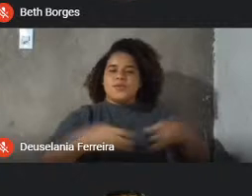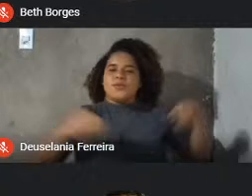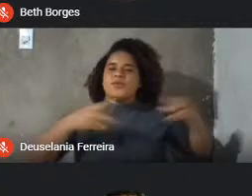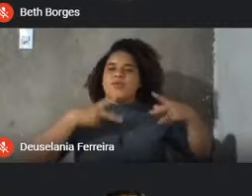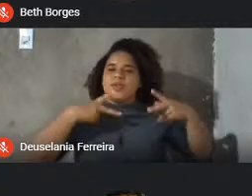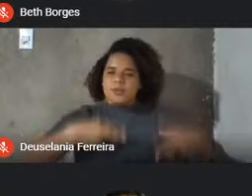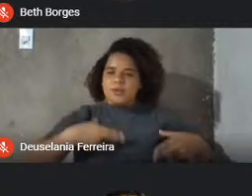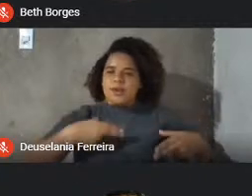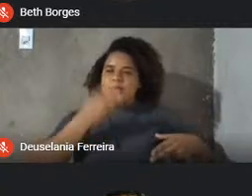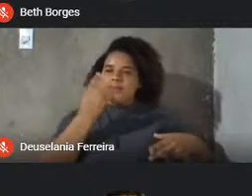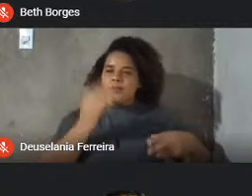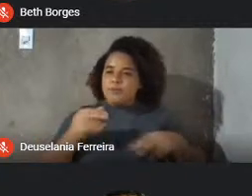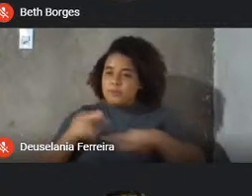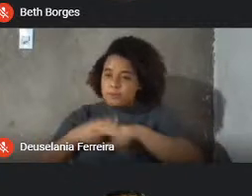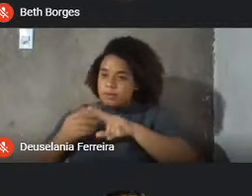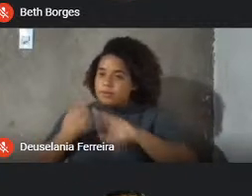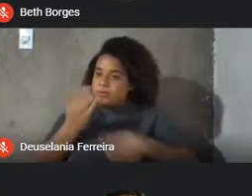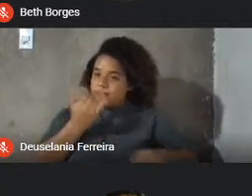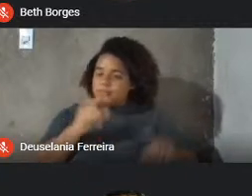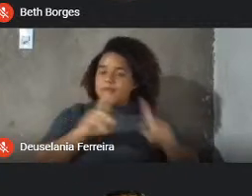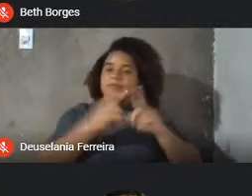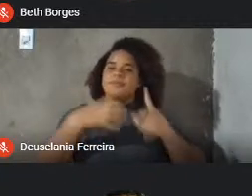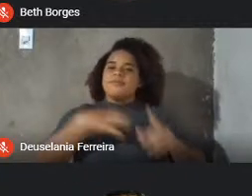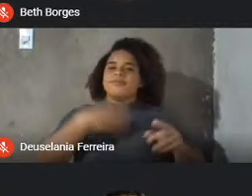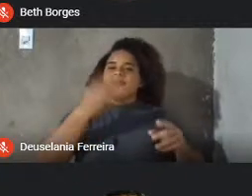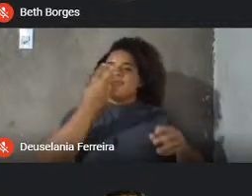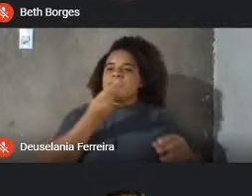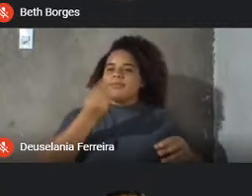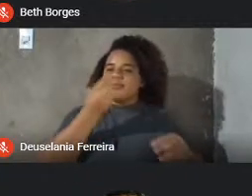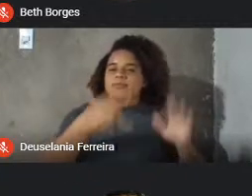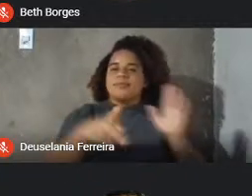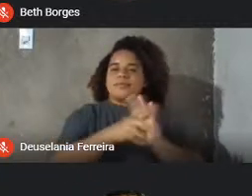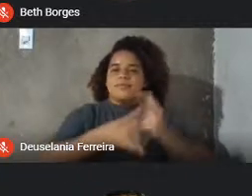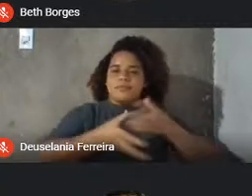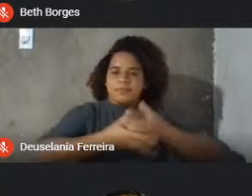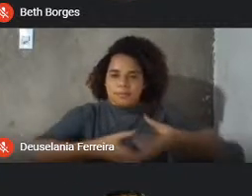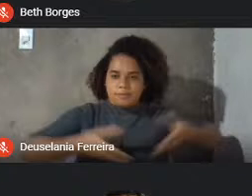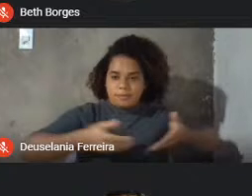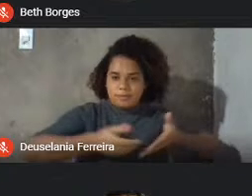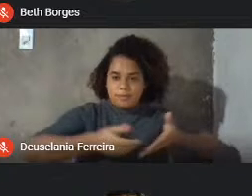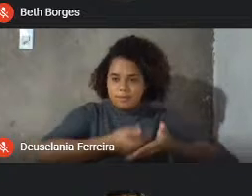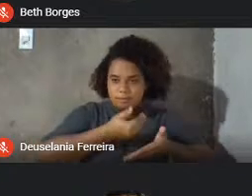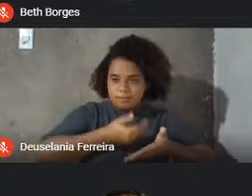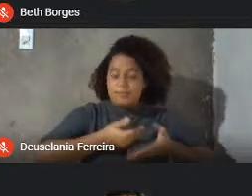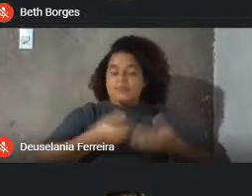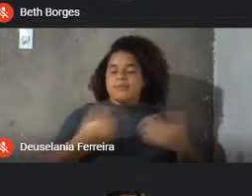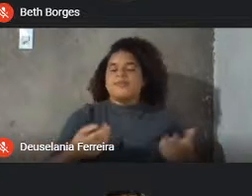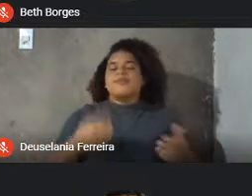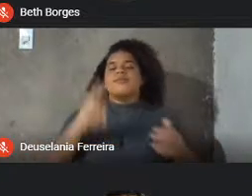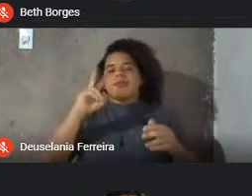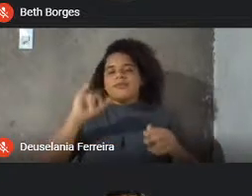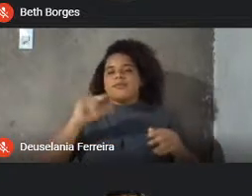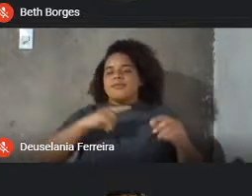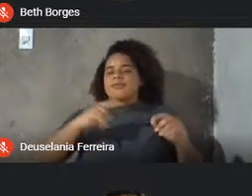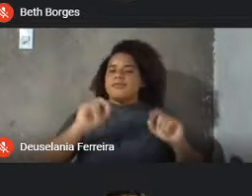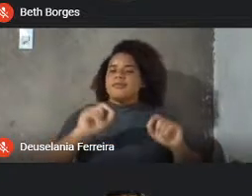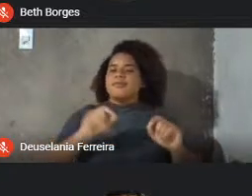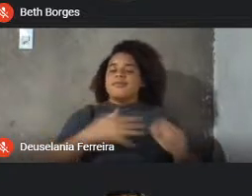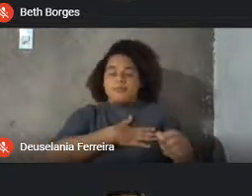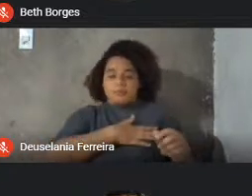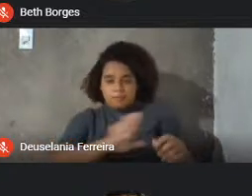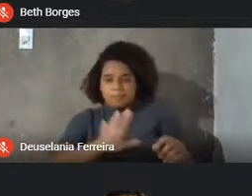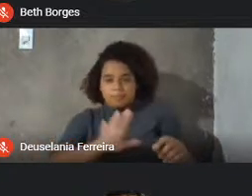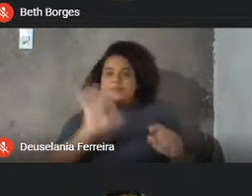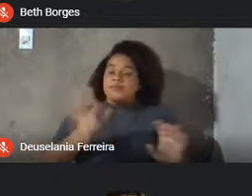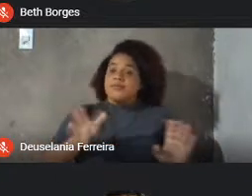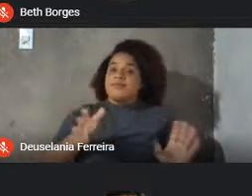aí você vai, no caso, ter uma aversão aí realizada, onde você não vai sentir